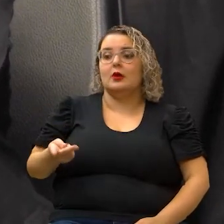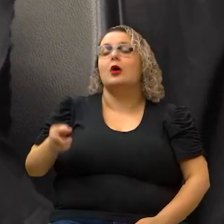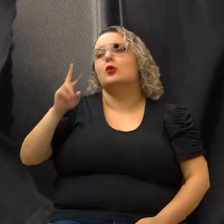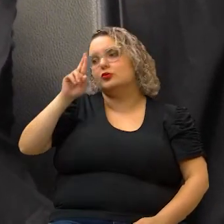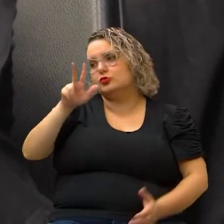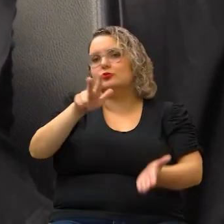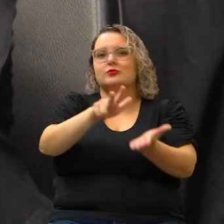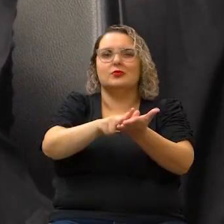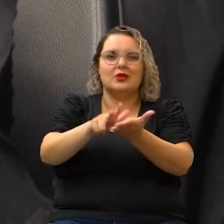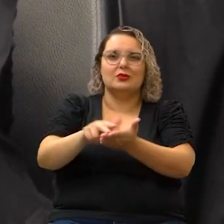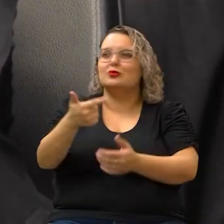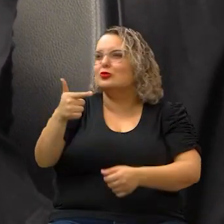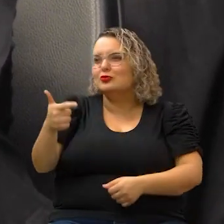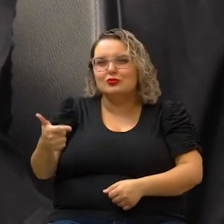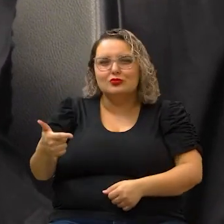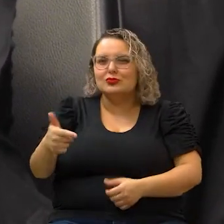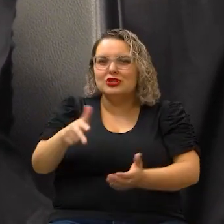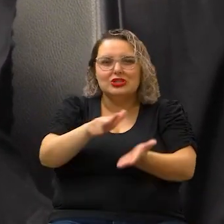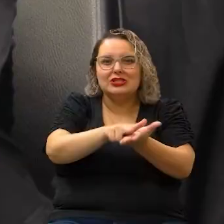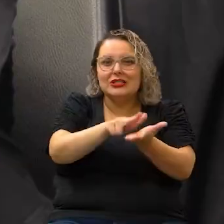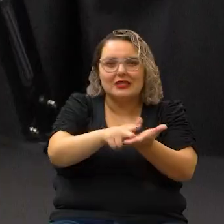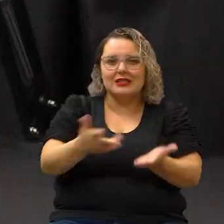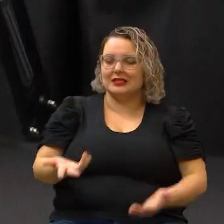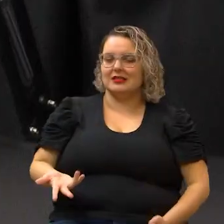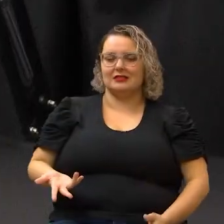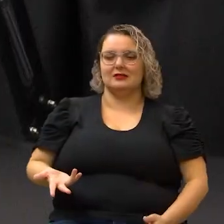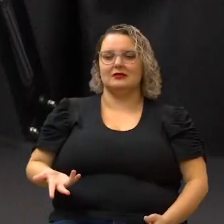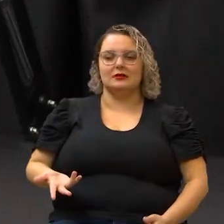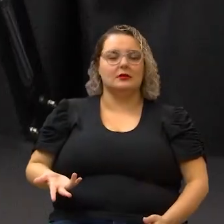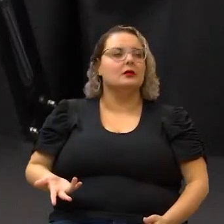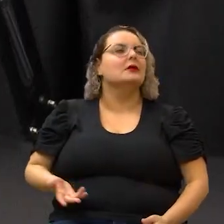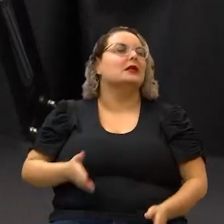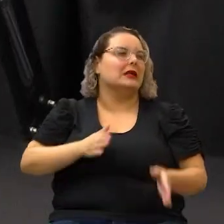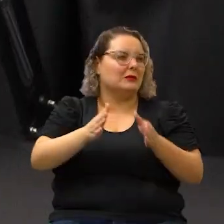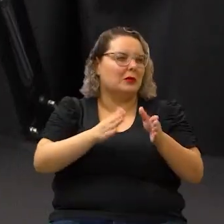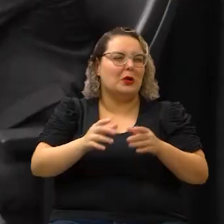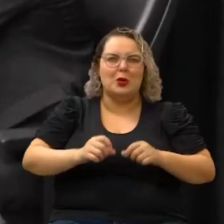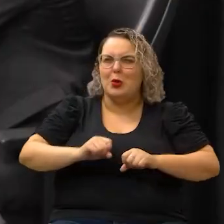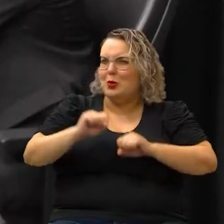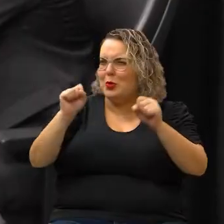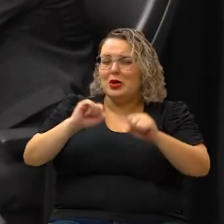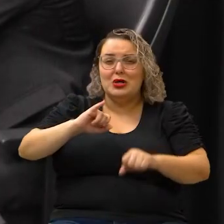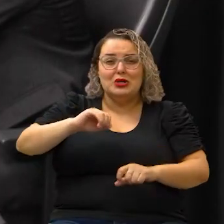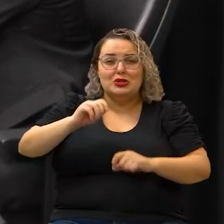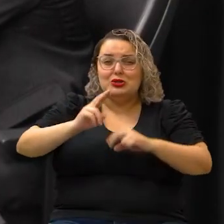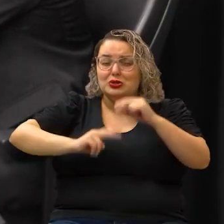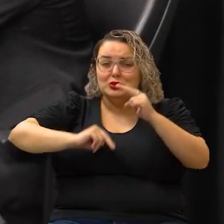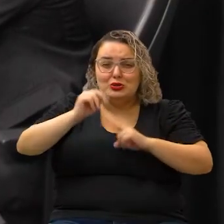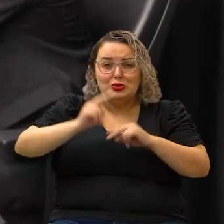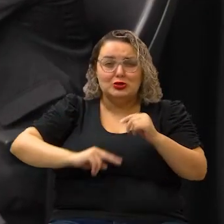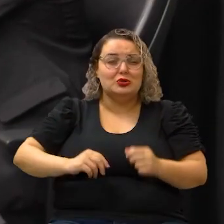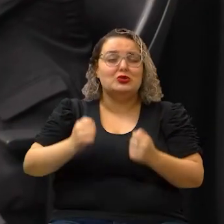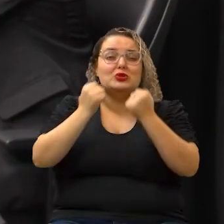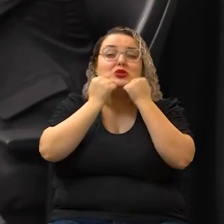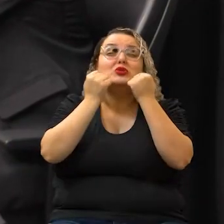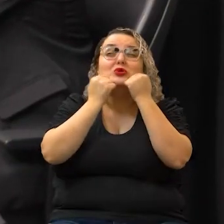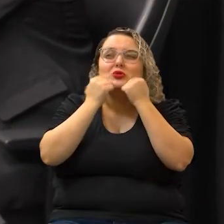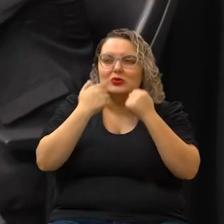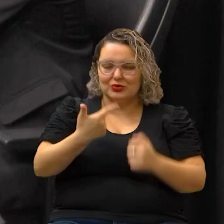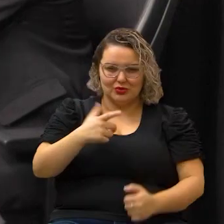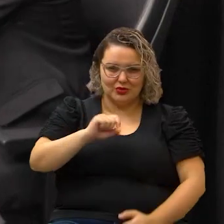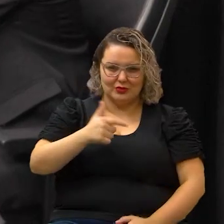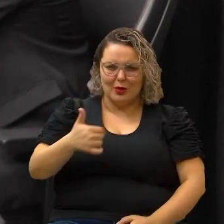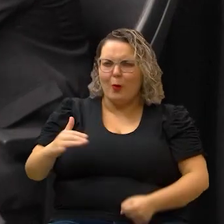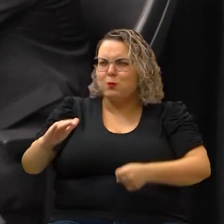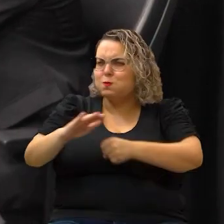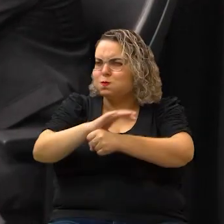Era aquela, sabe, mês de Naquele julho. período bem... Aquele pico, né? Julho Sim. de 2021, tava